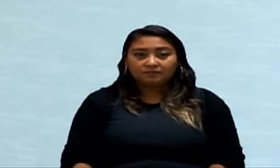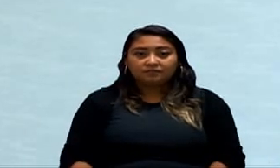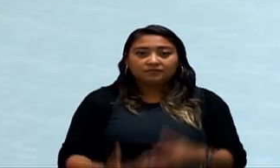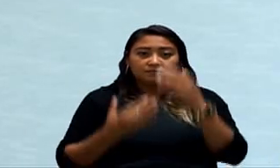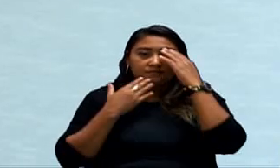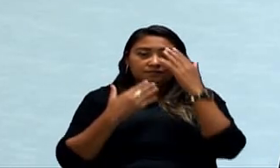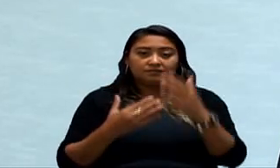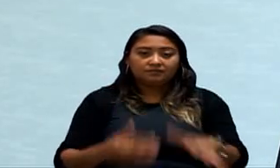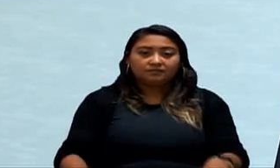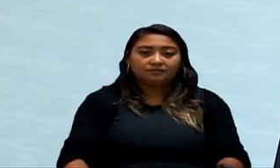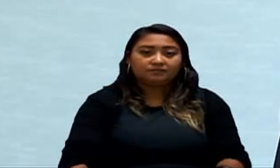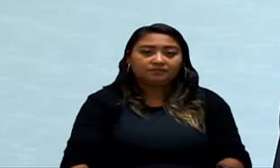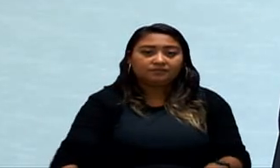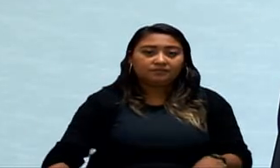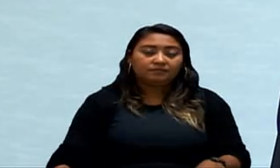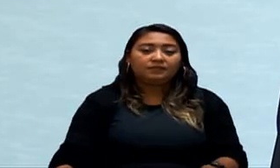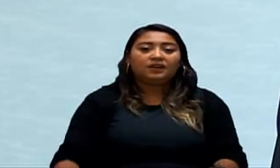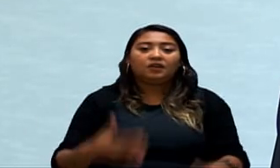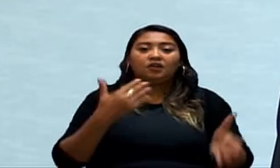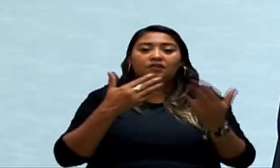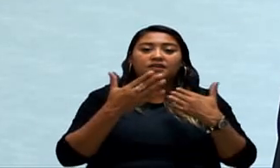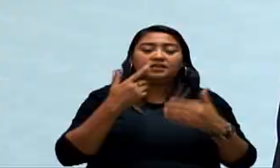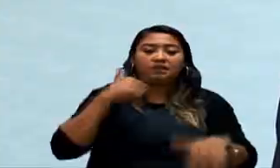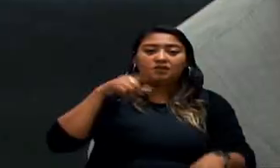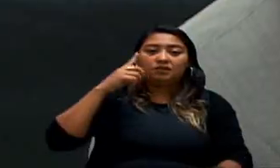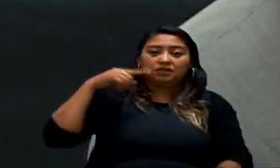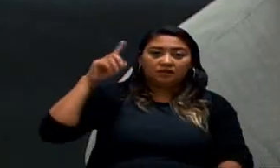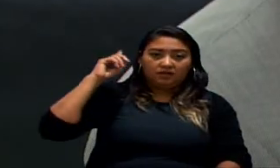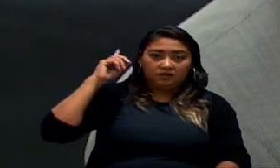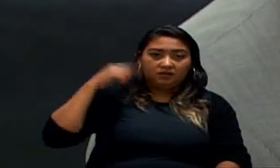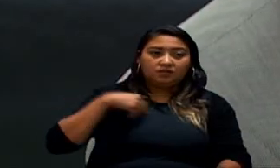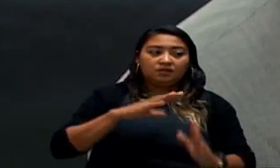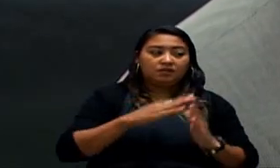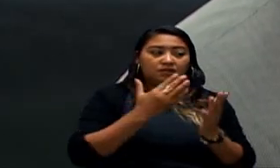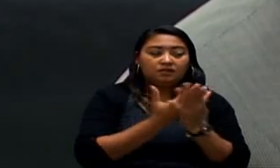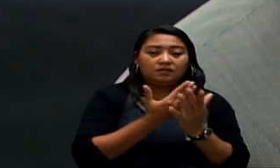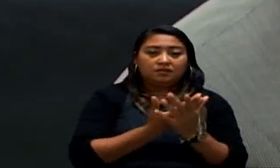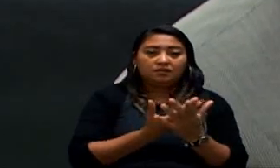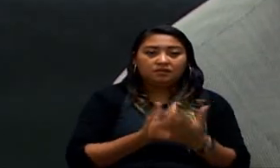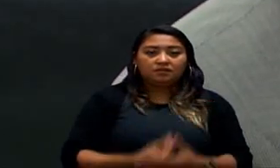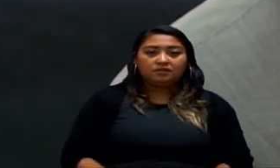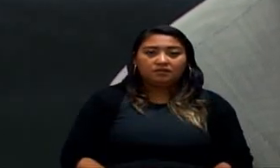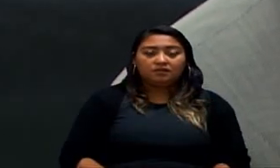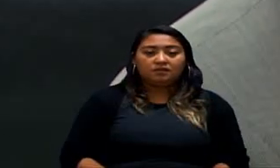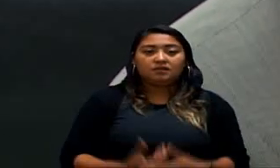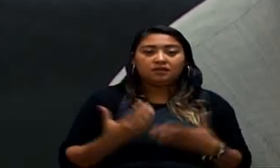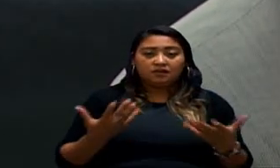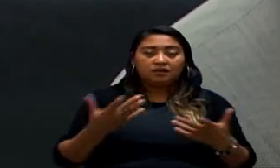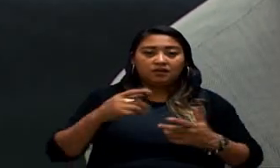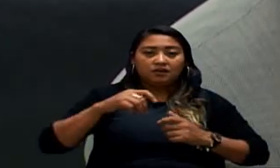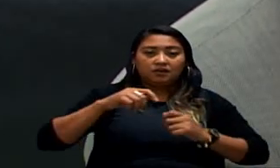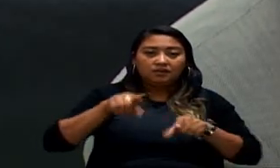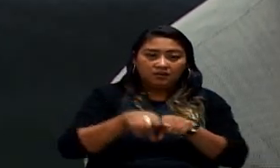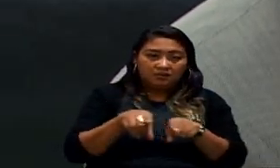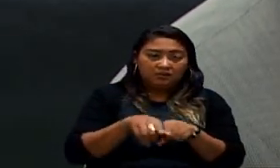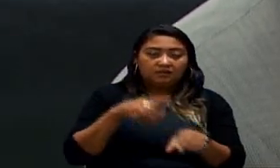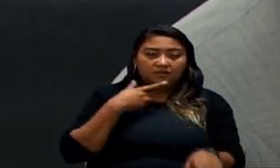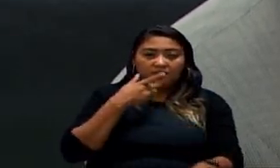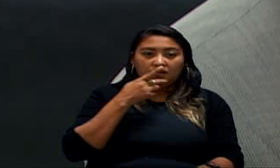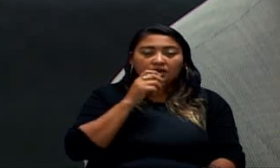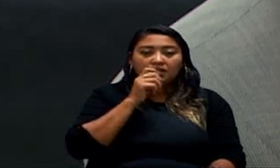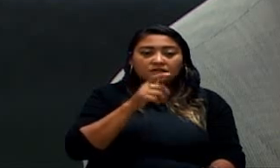Obrigado pela parte, vereador. A gente tinha conversado anteriormente sobre esse seu requerimento e até fazer uma crítica aqui,